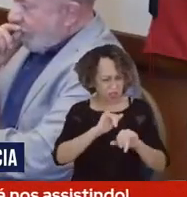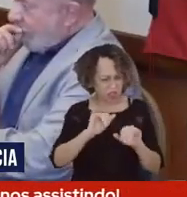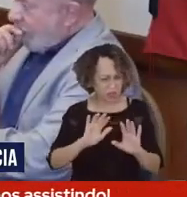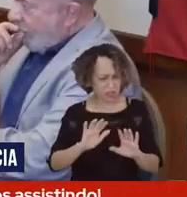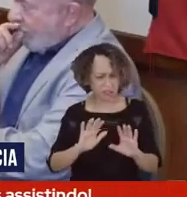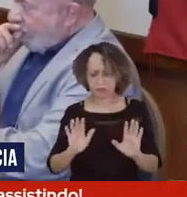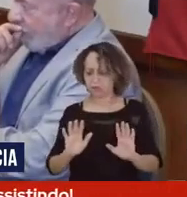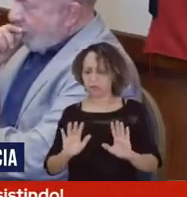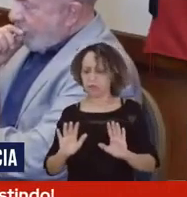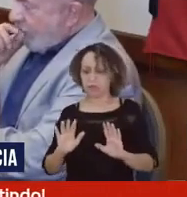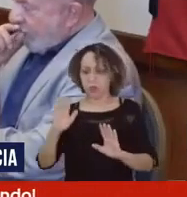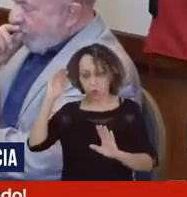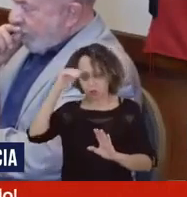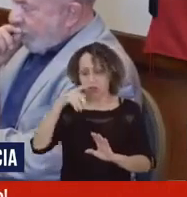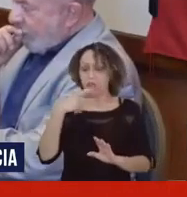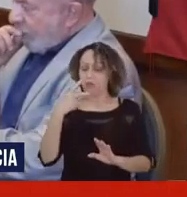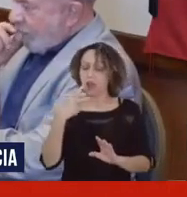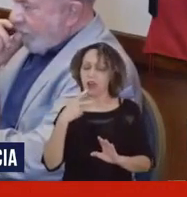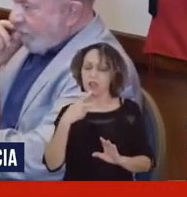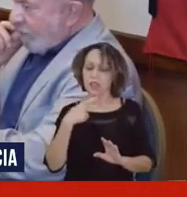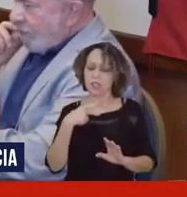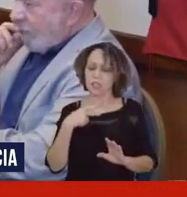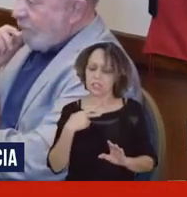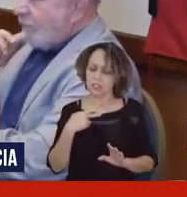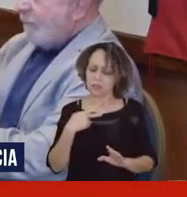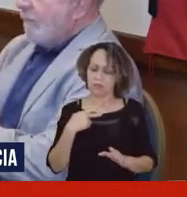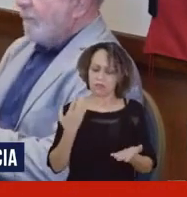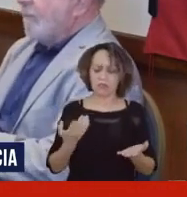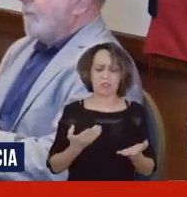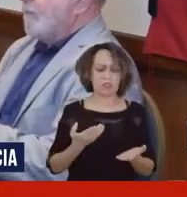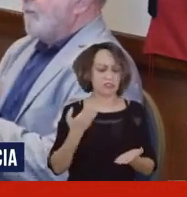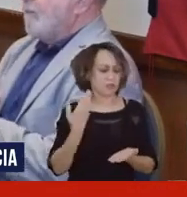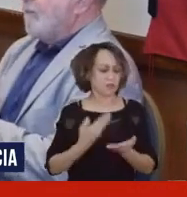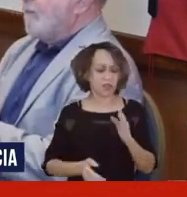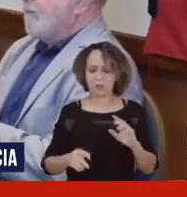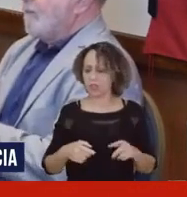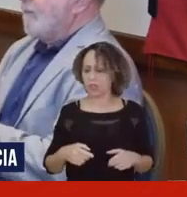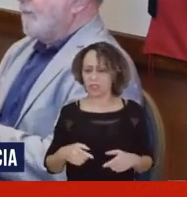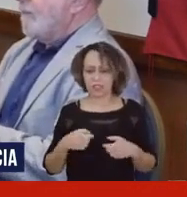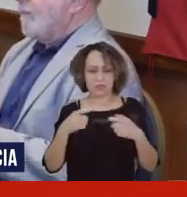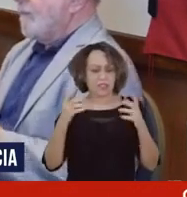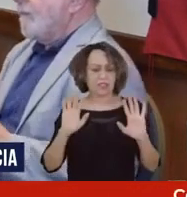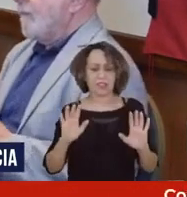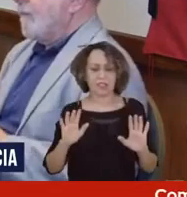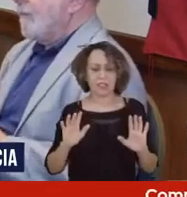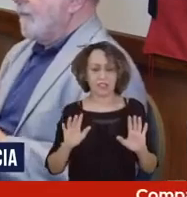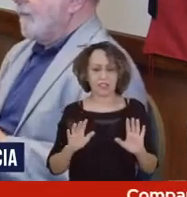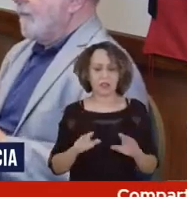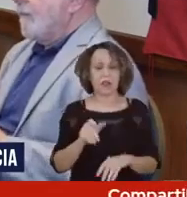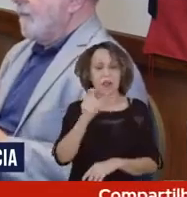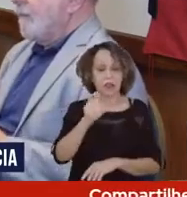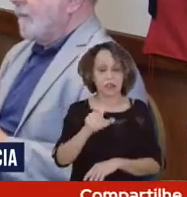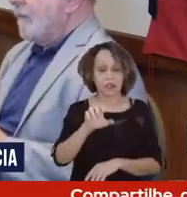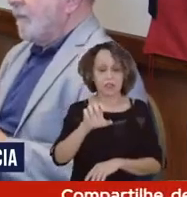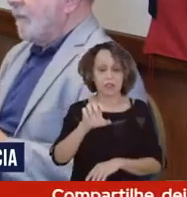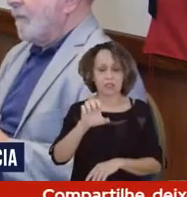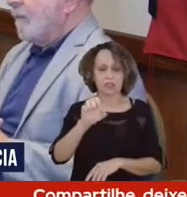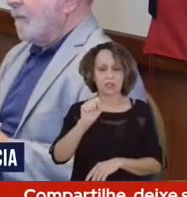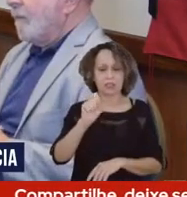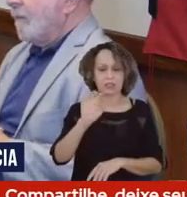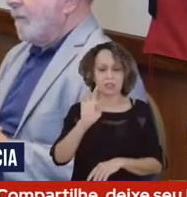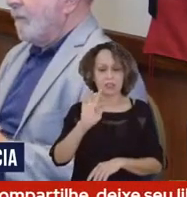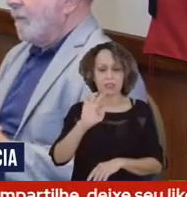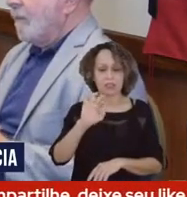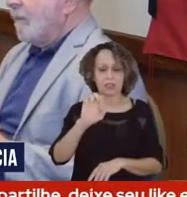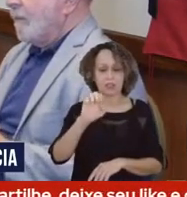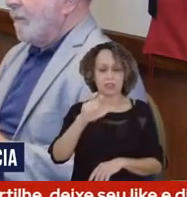prevendo o não reconhecimento das eleições. Só que Estrela foi feliz quando ele fala que para a gente conseguir retomar o